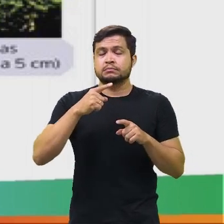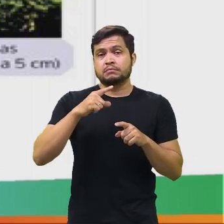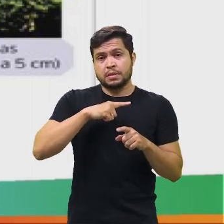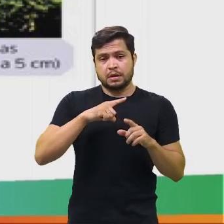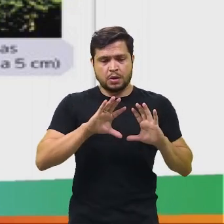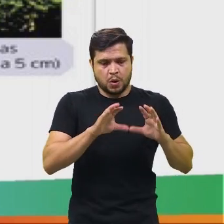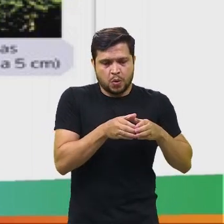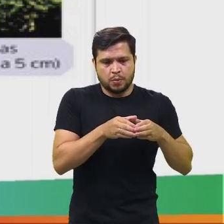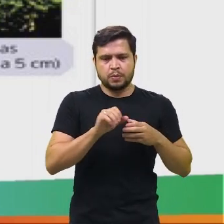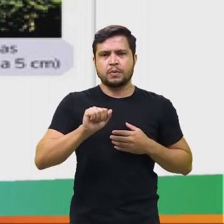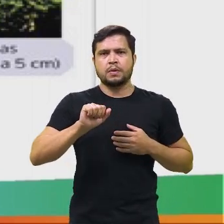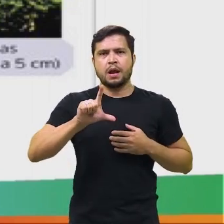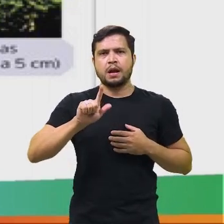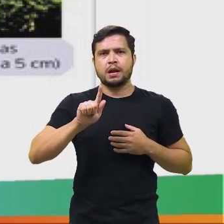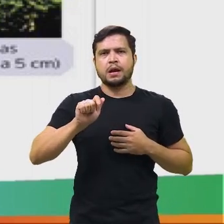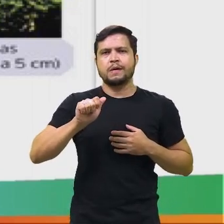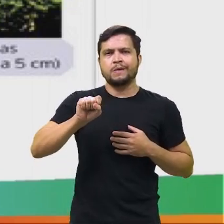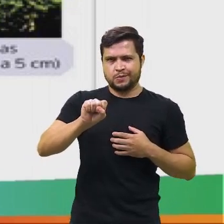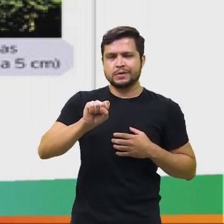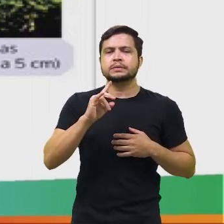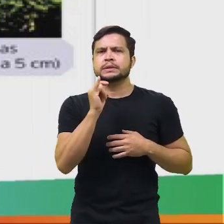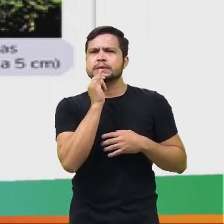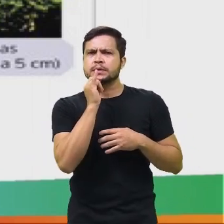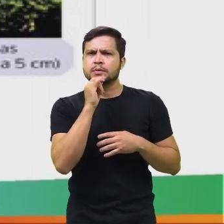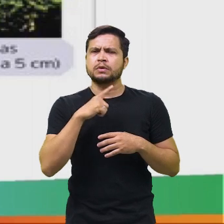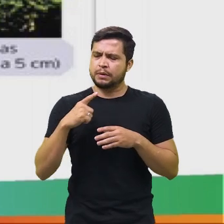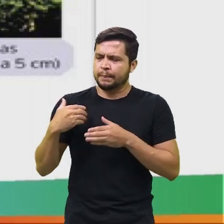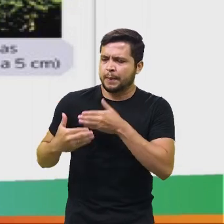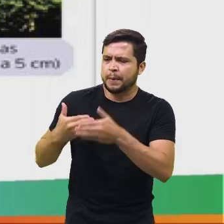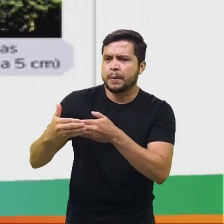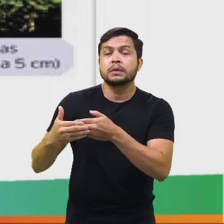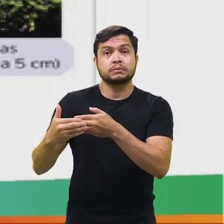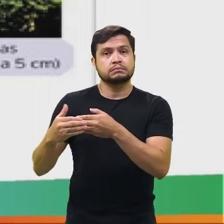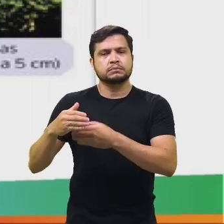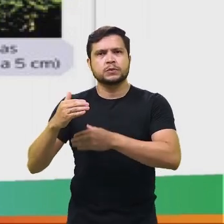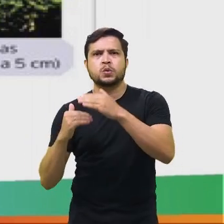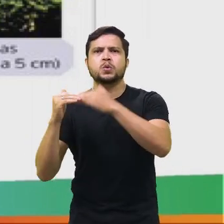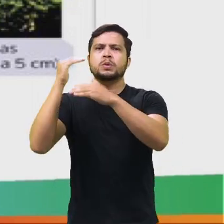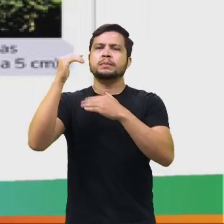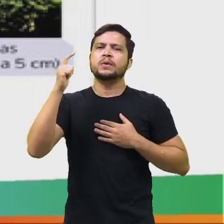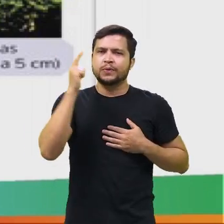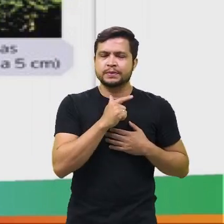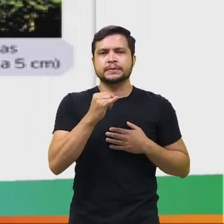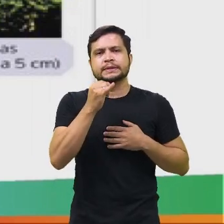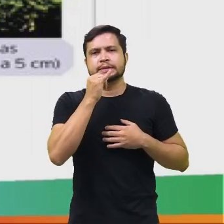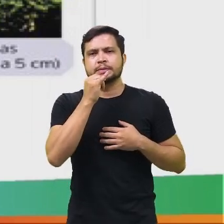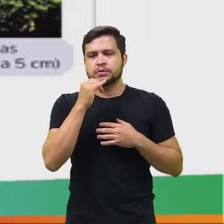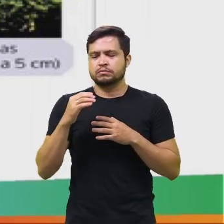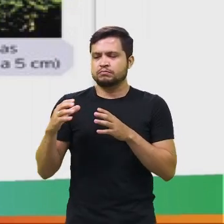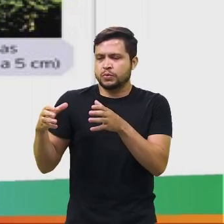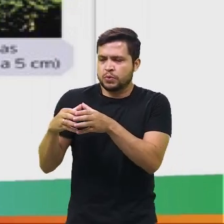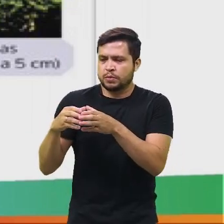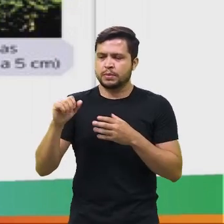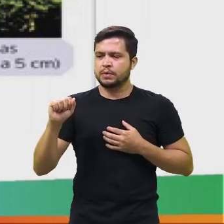do grupo das algas, né? Então, inicialmente, aí um processo evolutivo que você tem as algas ali